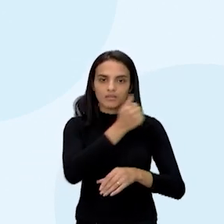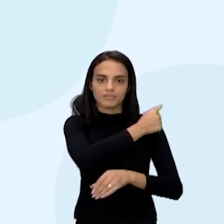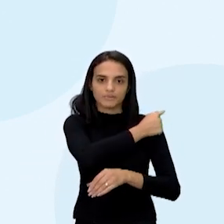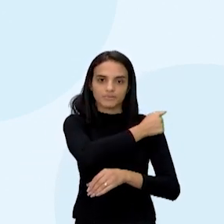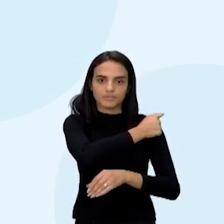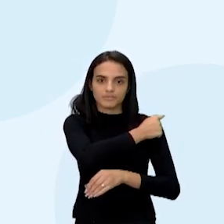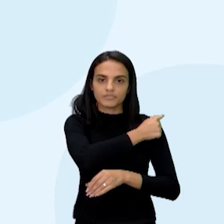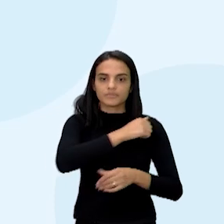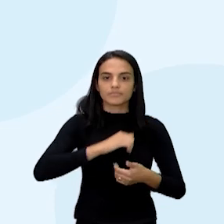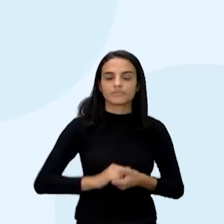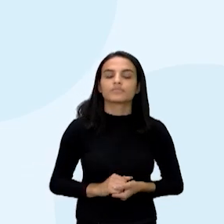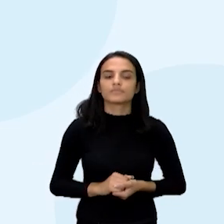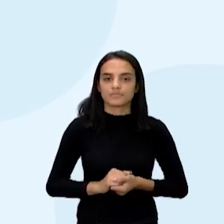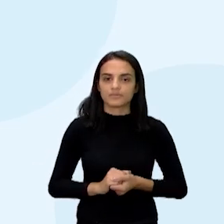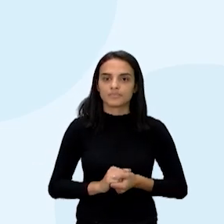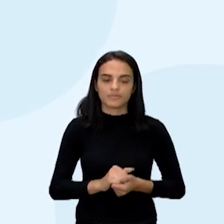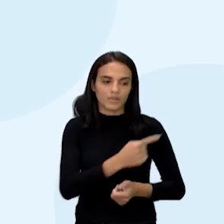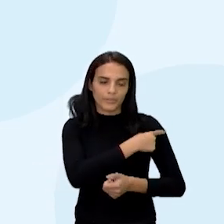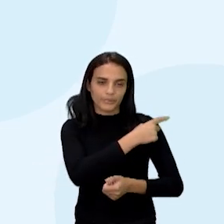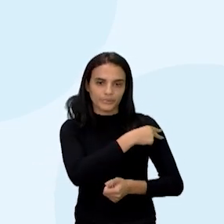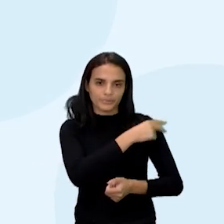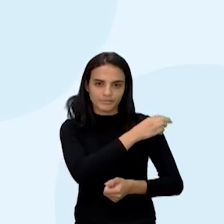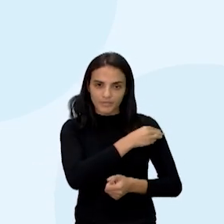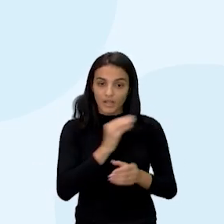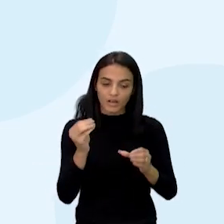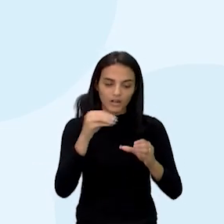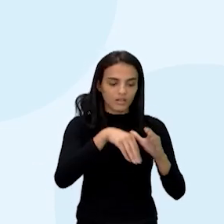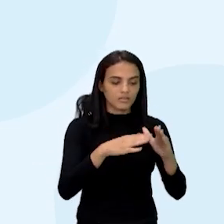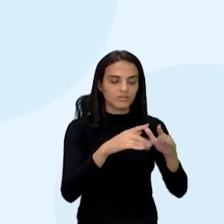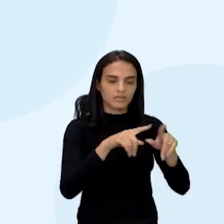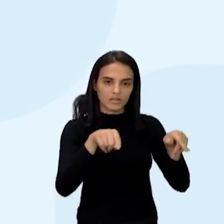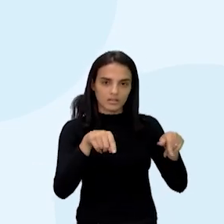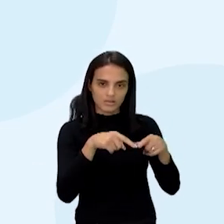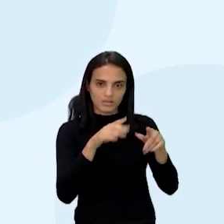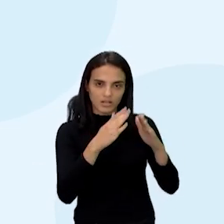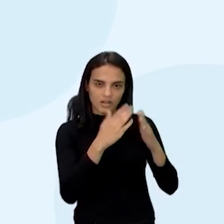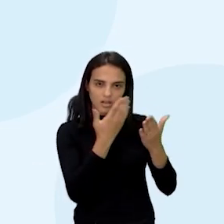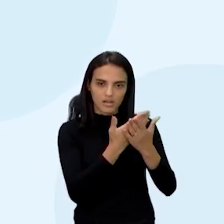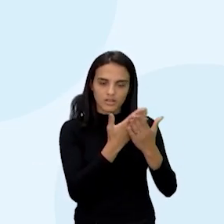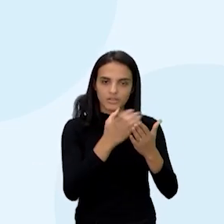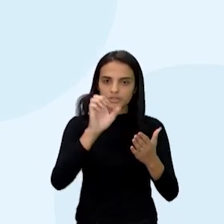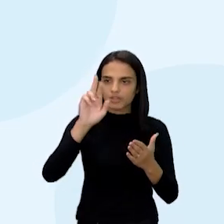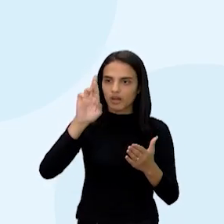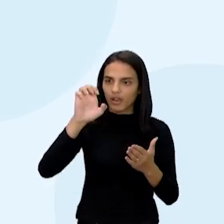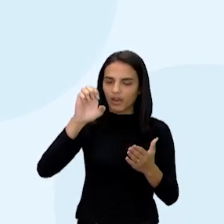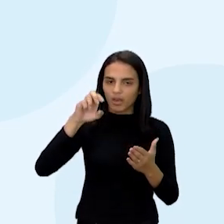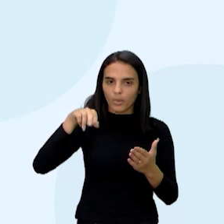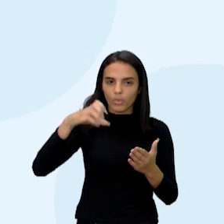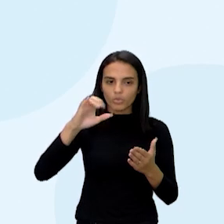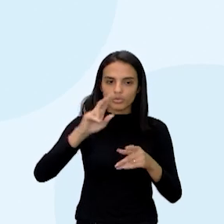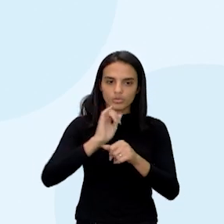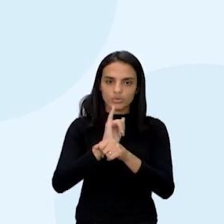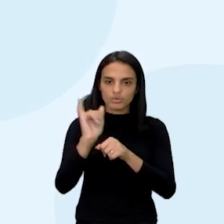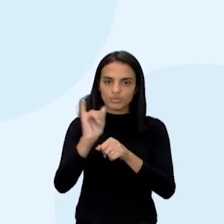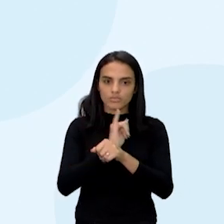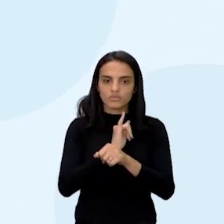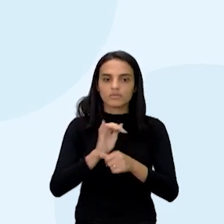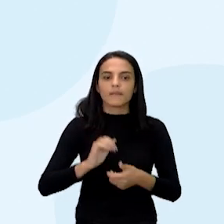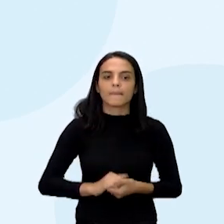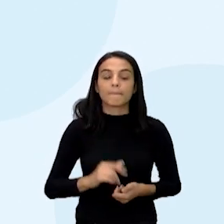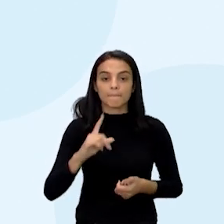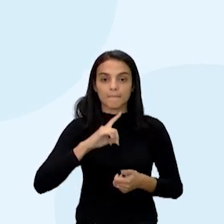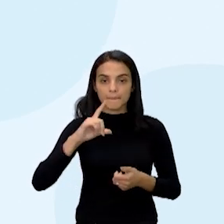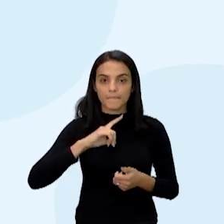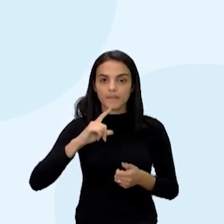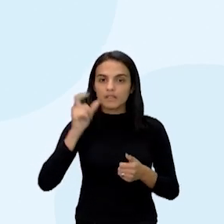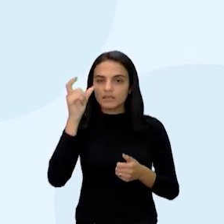do 6º ano do ensino fundamental, dentro de uma sala de recursos, durante a minha pesquisa. Então, essa estudante, ela